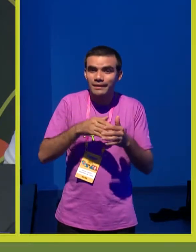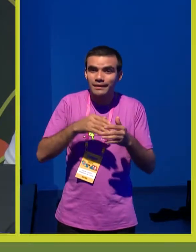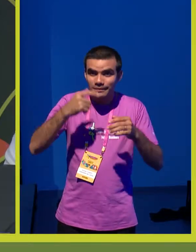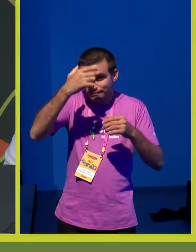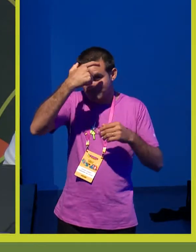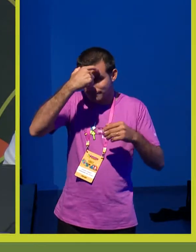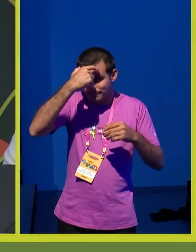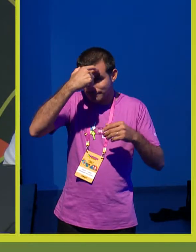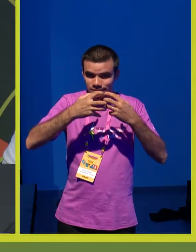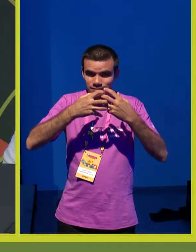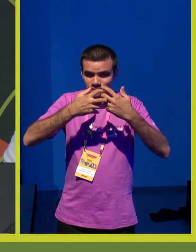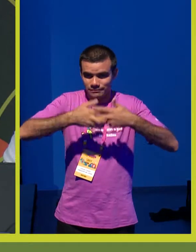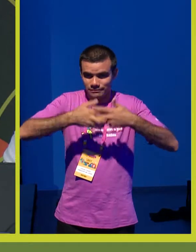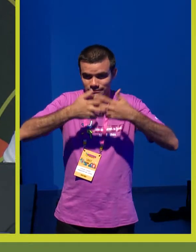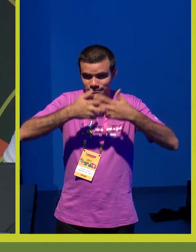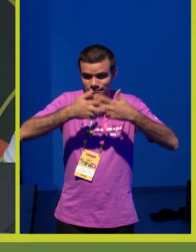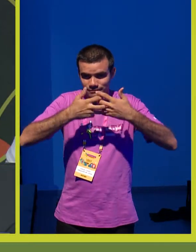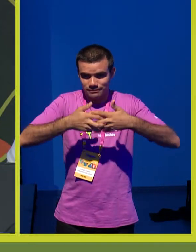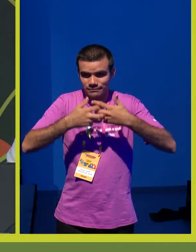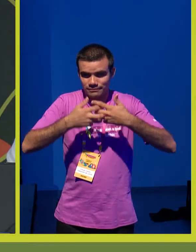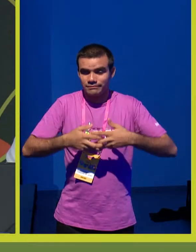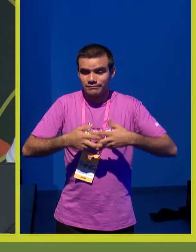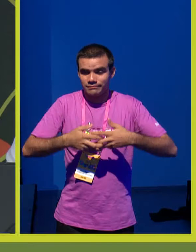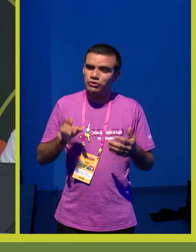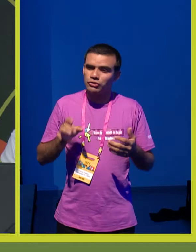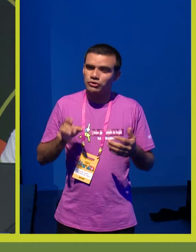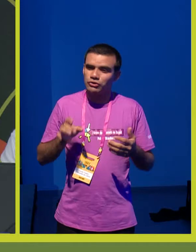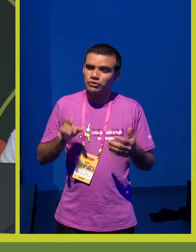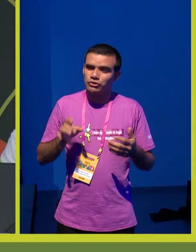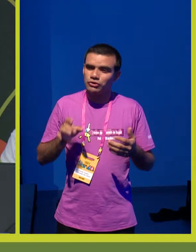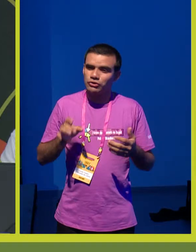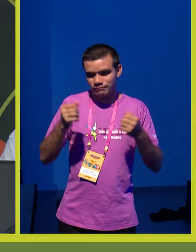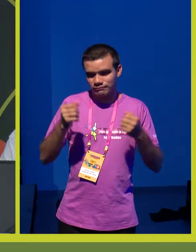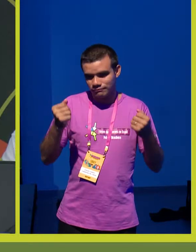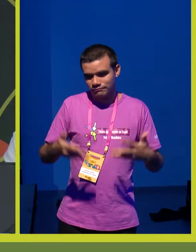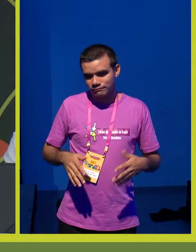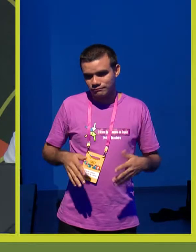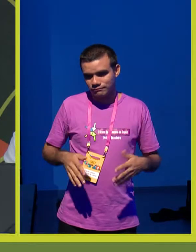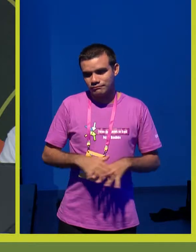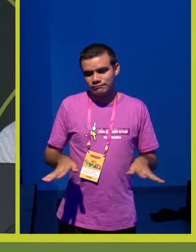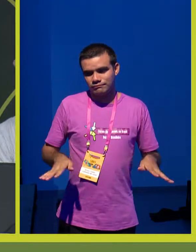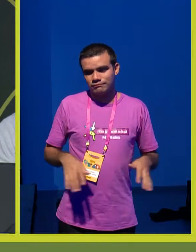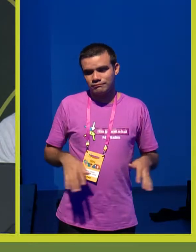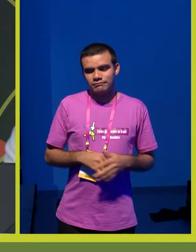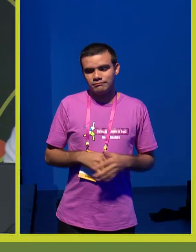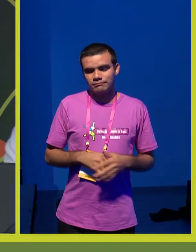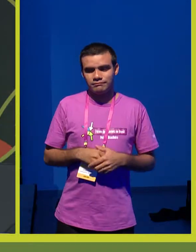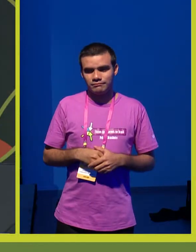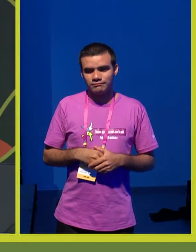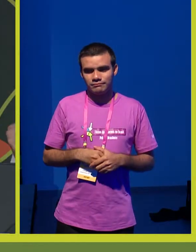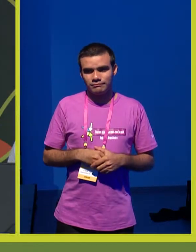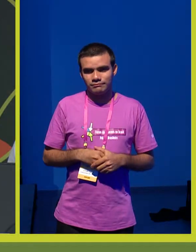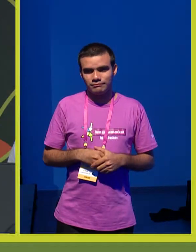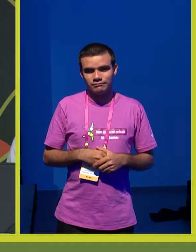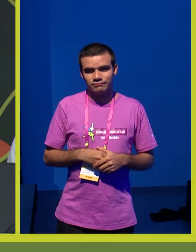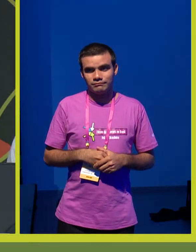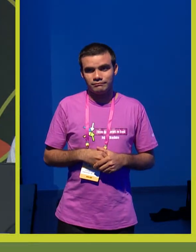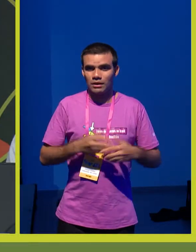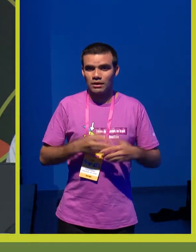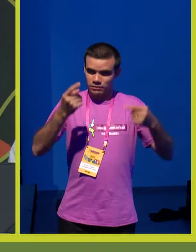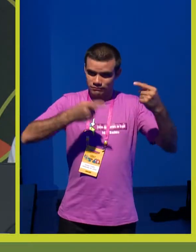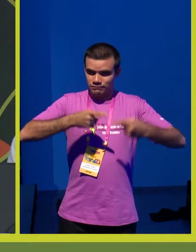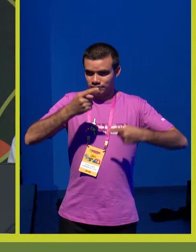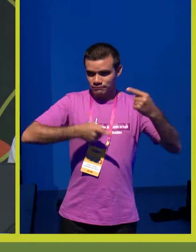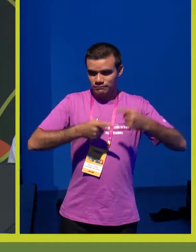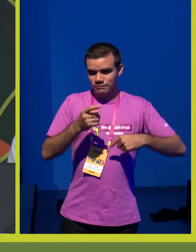crâniana e aí eu acho que é isso que eu tinha para falar e aí a gente põe para discussão